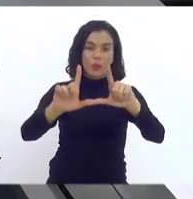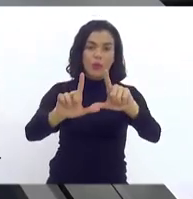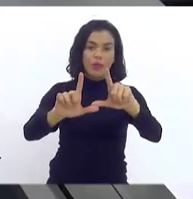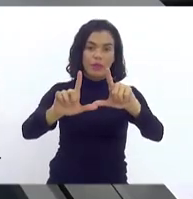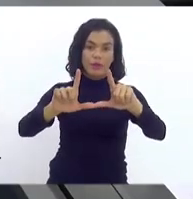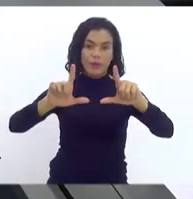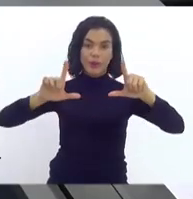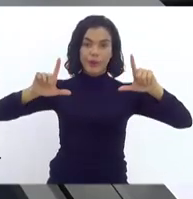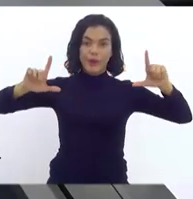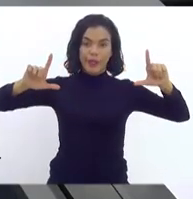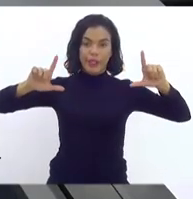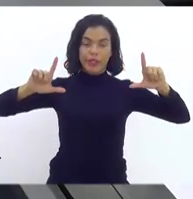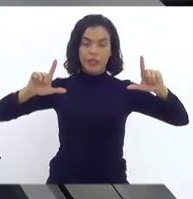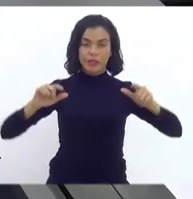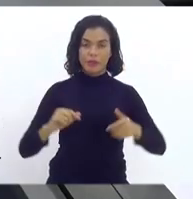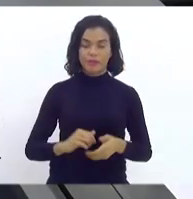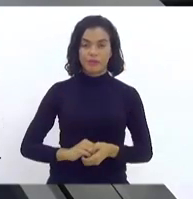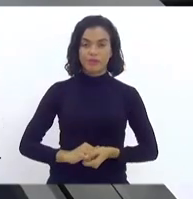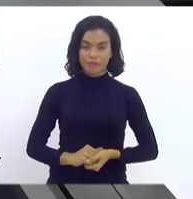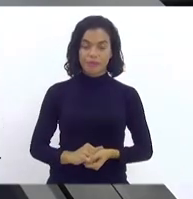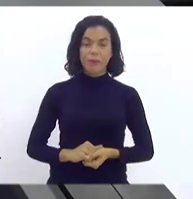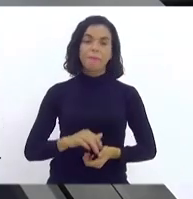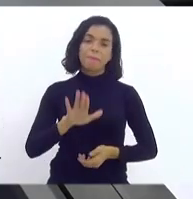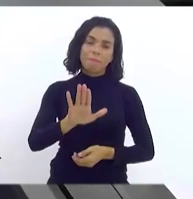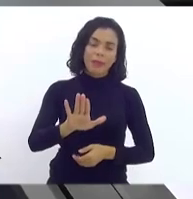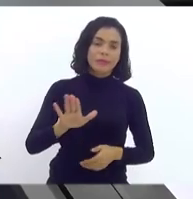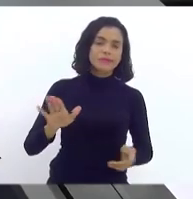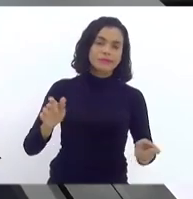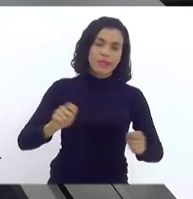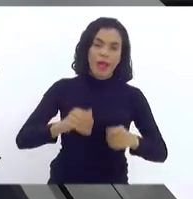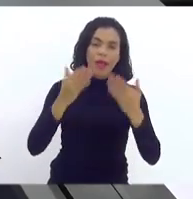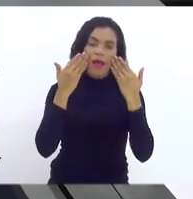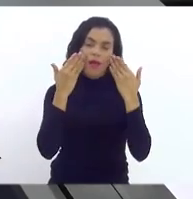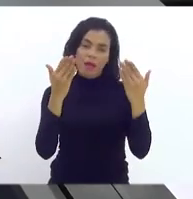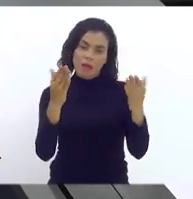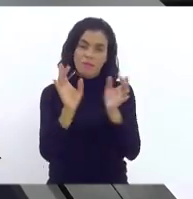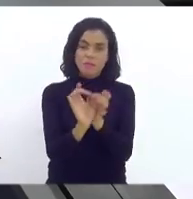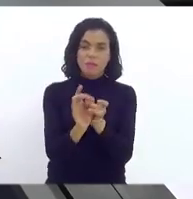notebook. Mas, de qualquer forma, a apresentação vai ficar aí